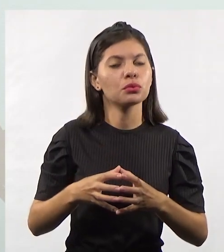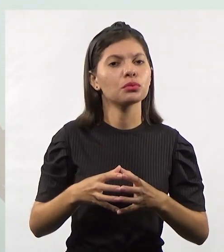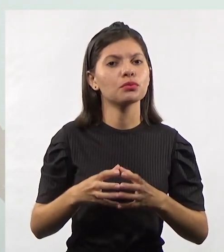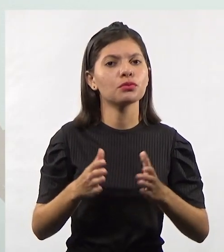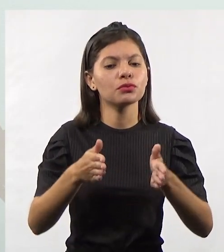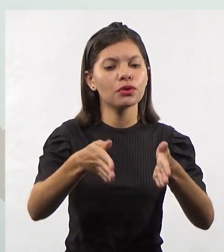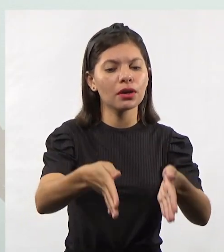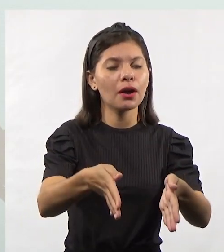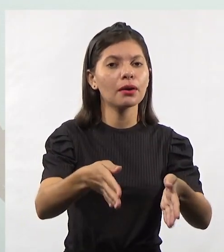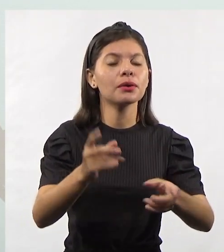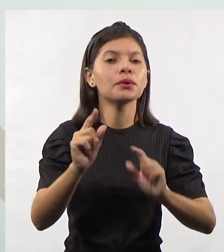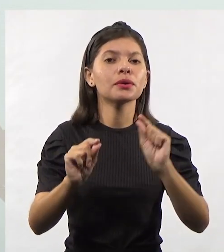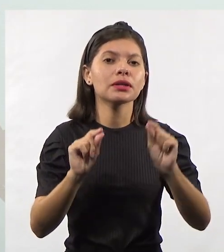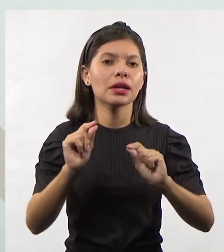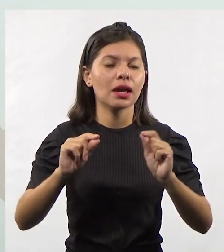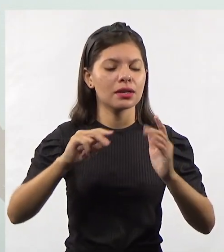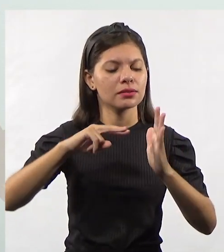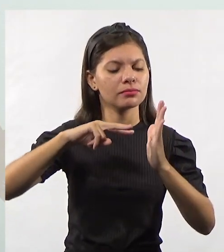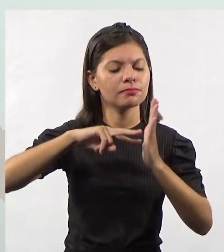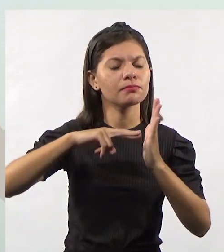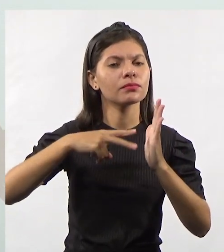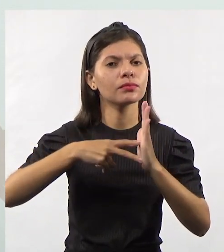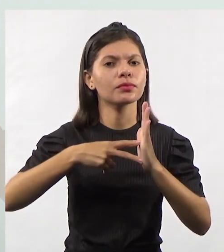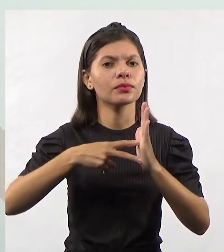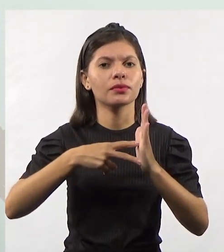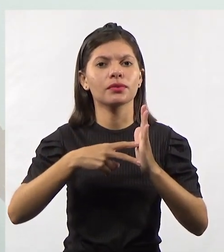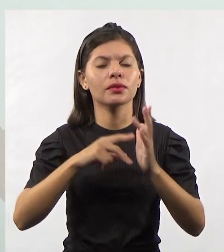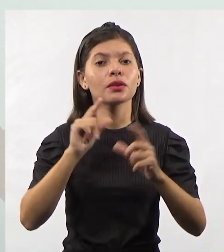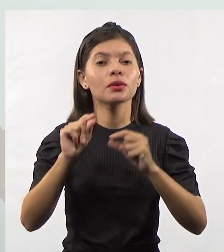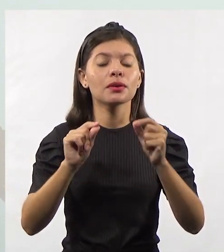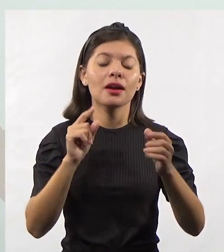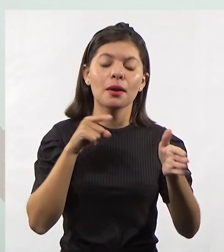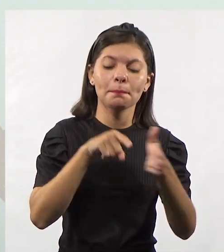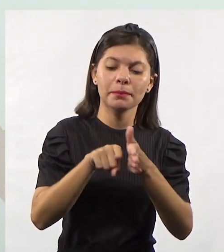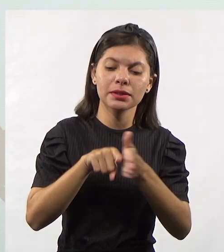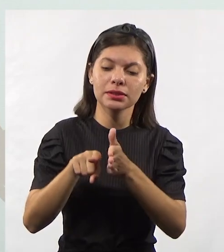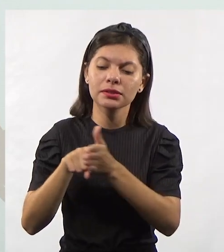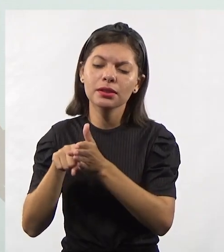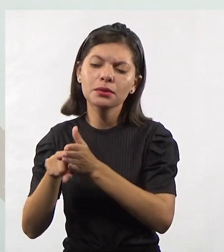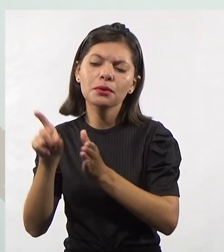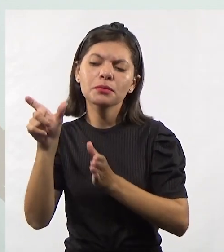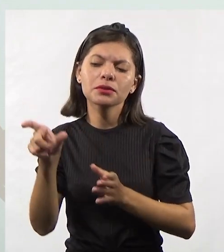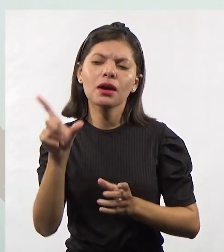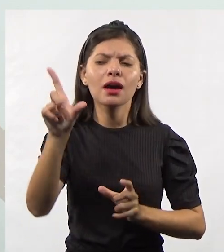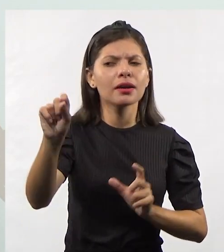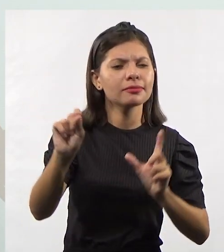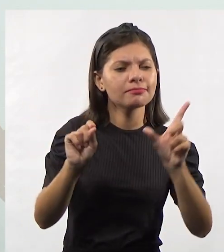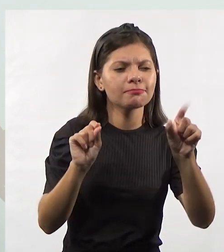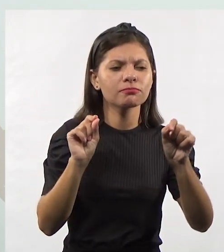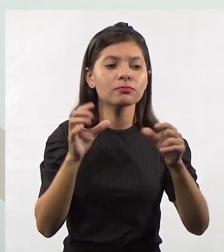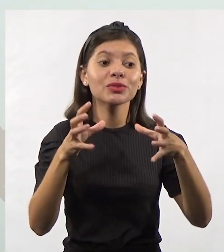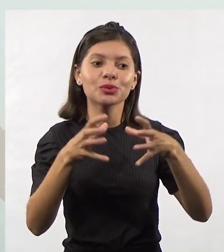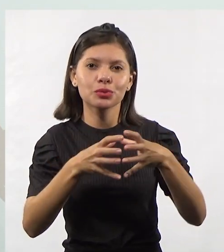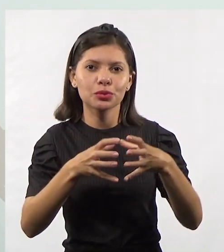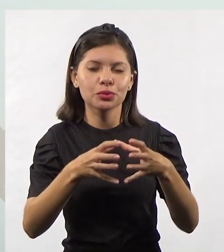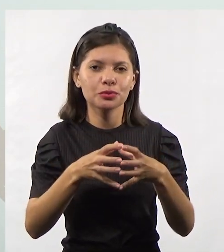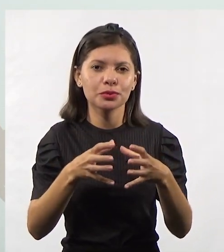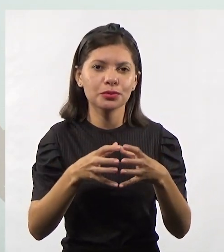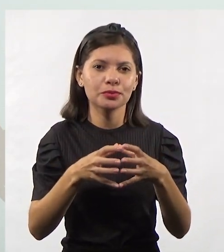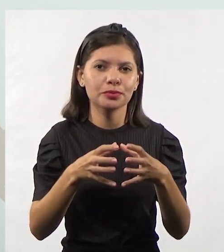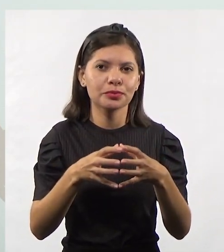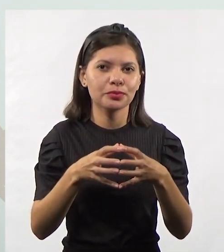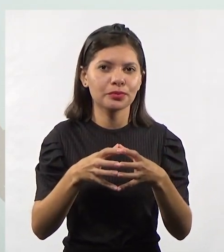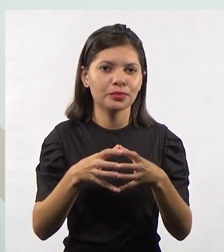o grupo focal o grupo focal a o pesquisador ele seleciona um grupo a gente tem um tutorial